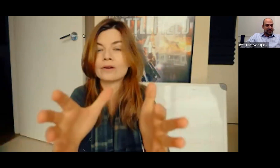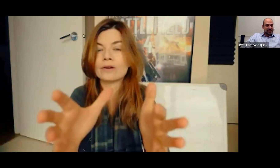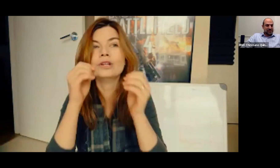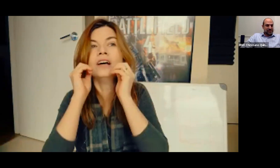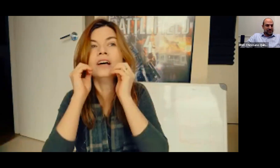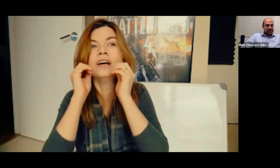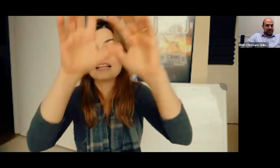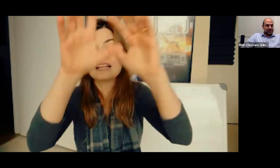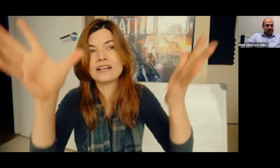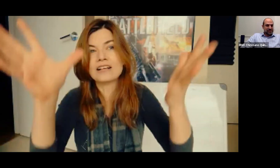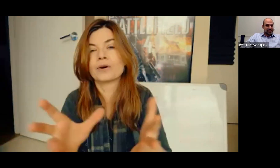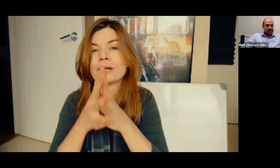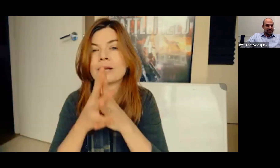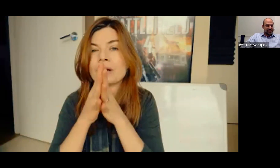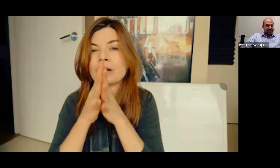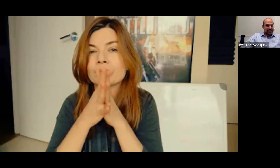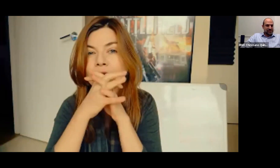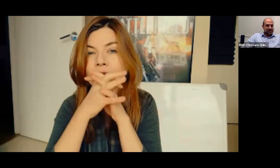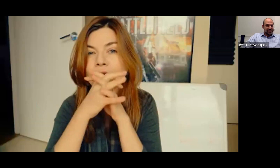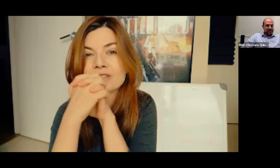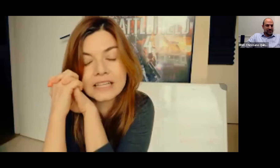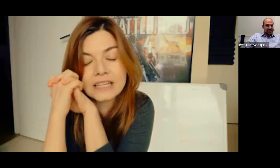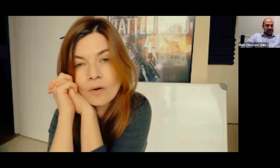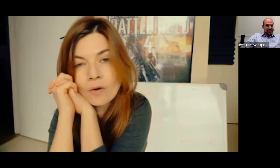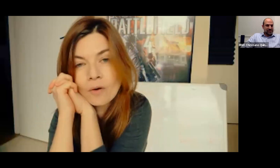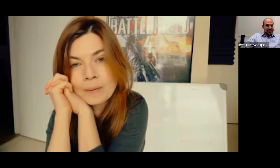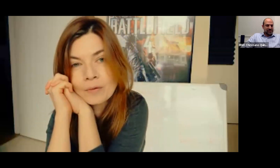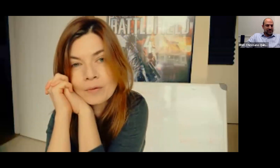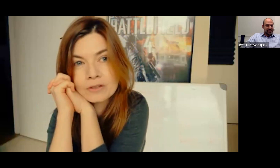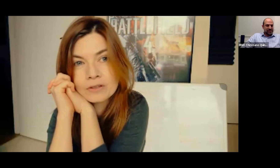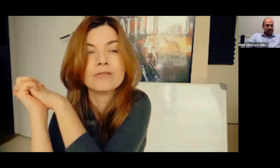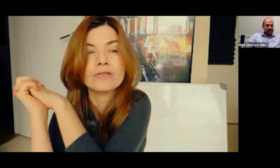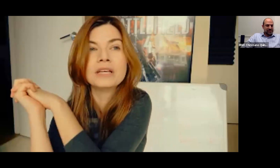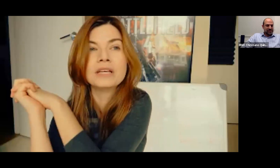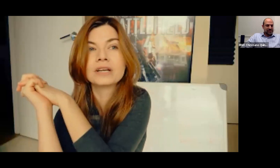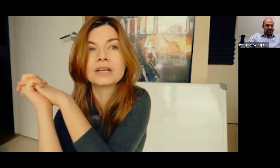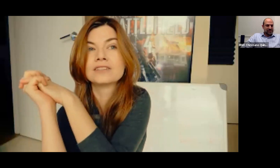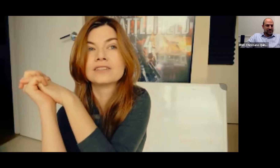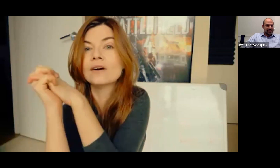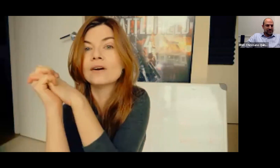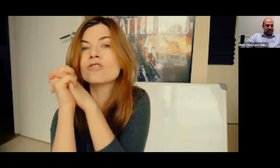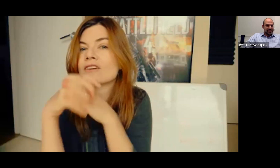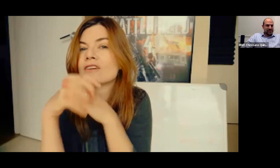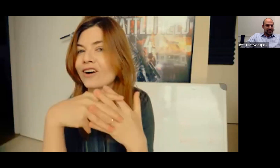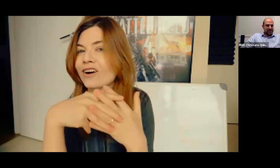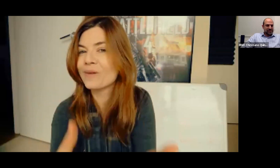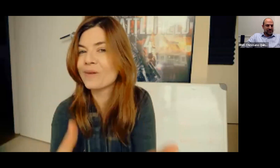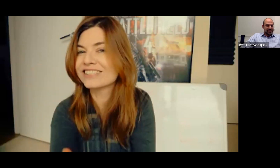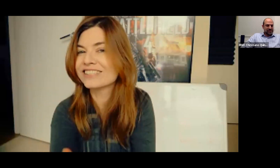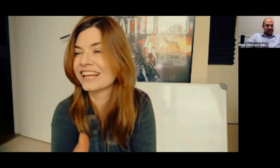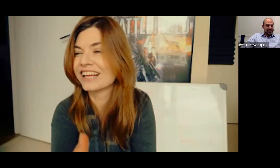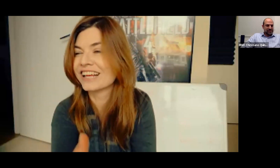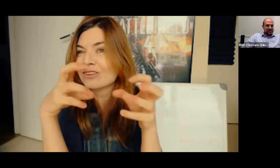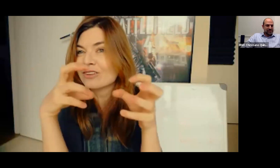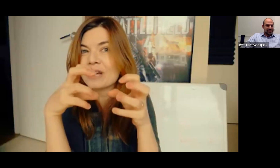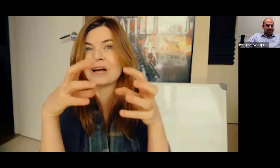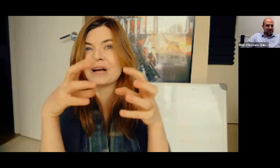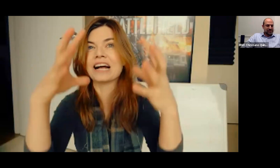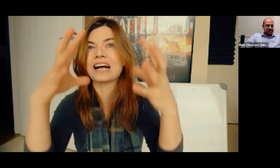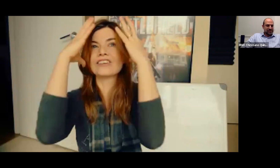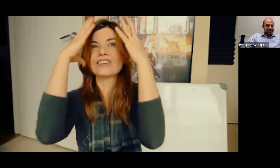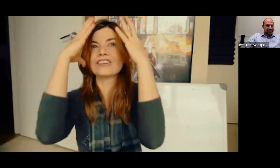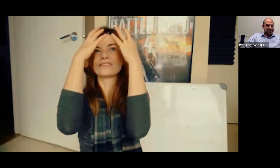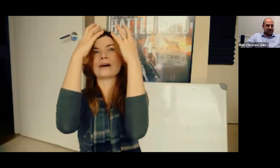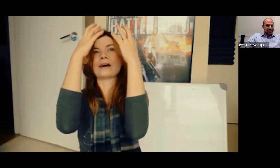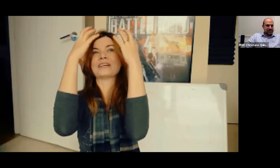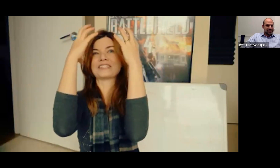lá no túnel e você entende por que que ele perguntou se você tem algum problema com claustrofobia, porque se você não tinha, você começa a ter, é tudo bem